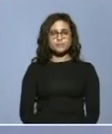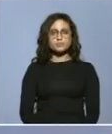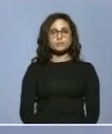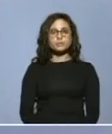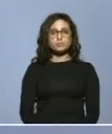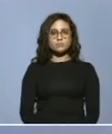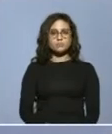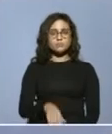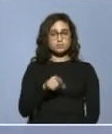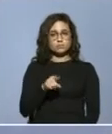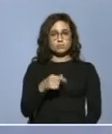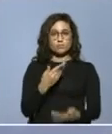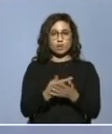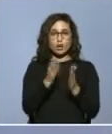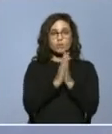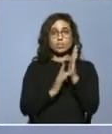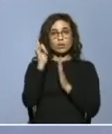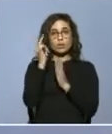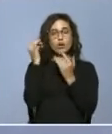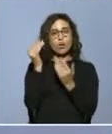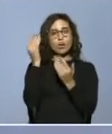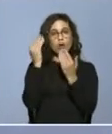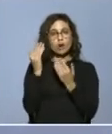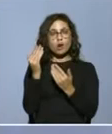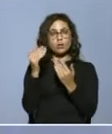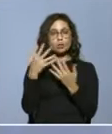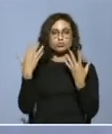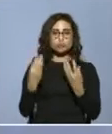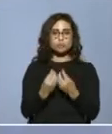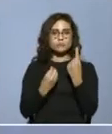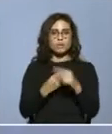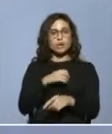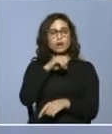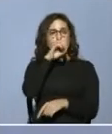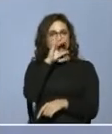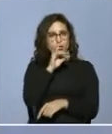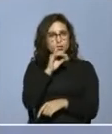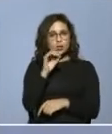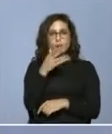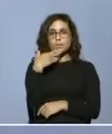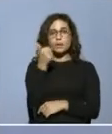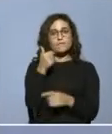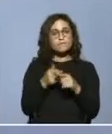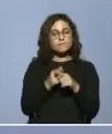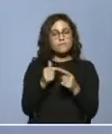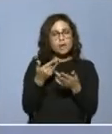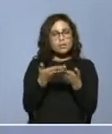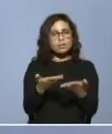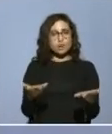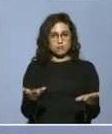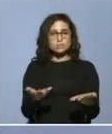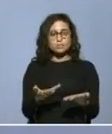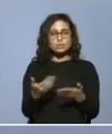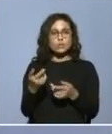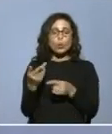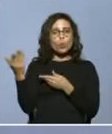Com efeito, a glória de Deus traz consigo a surpresa, a beleza que atrai, o convite a